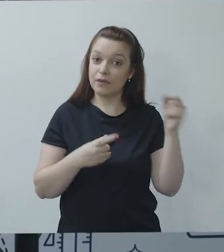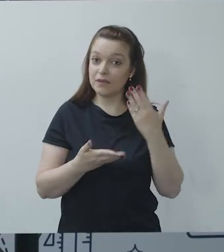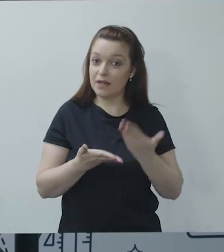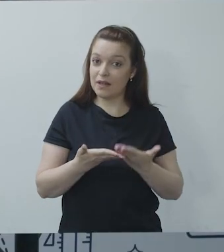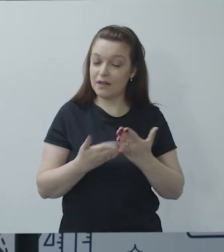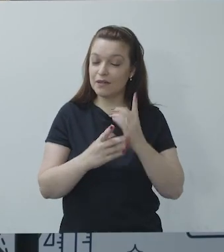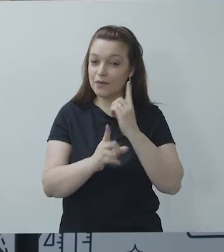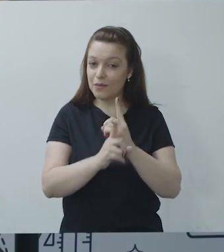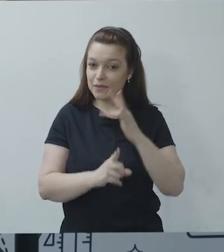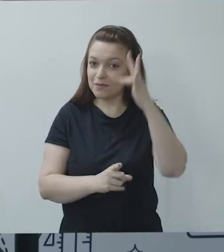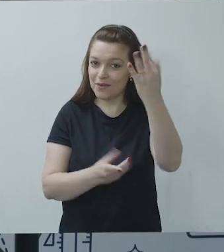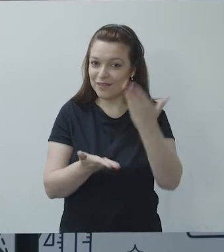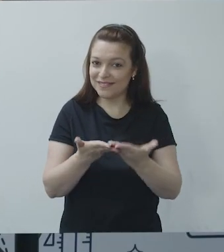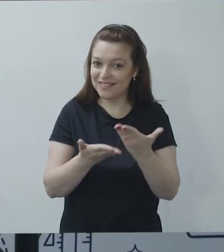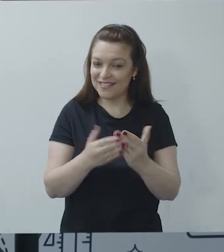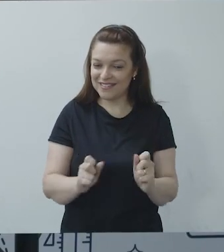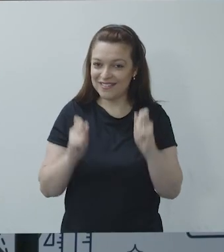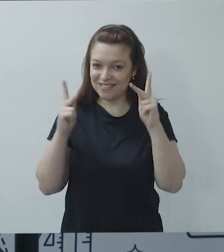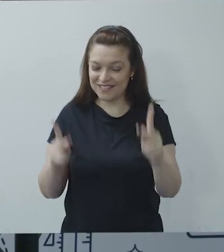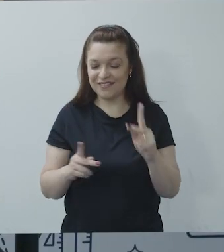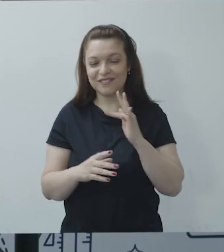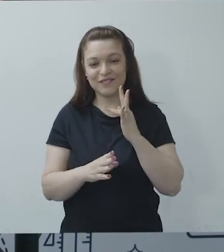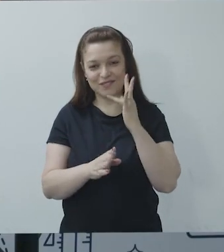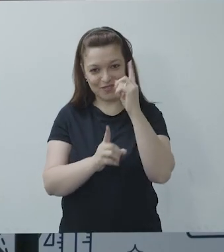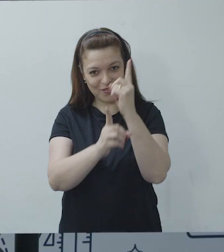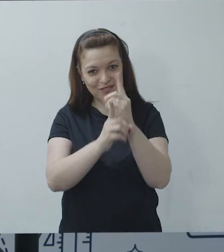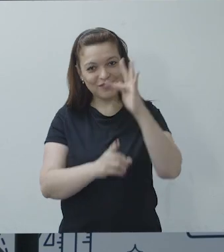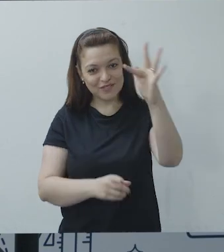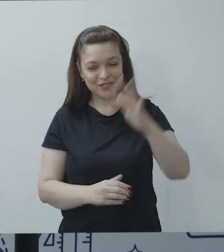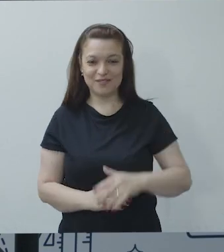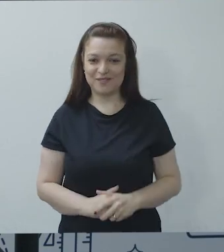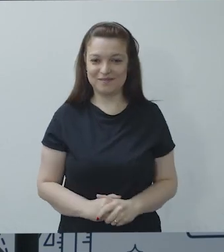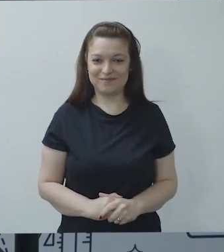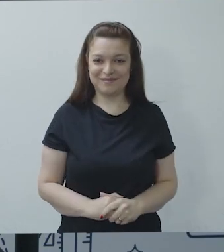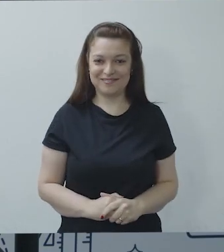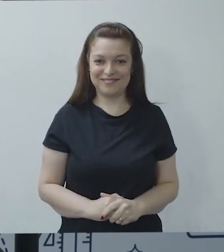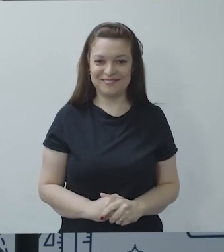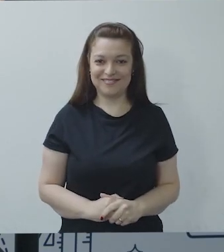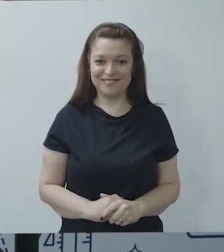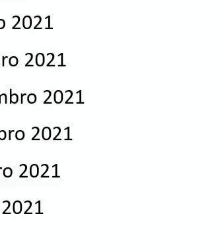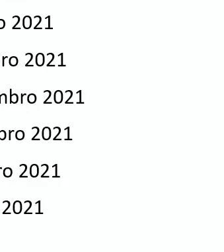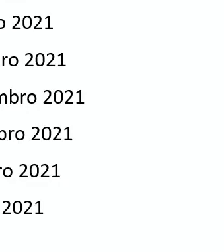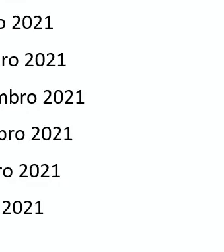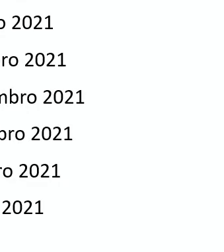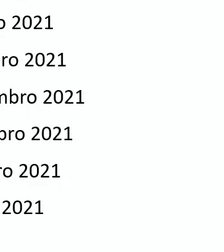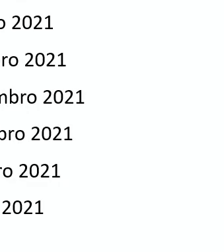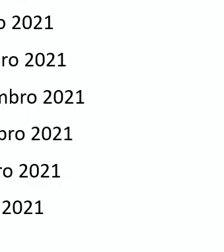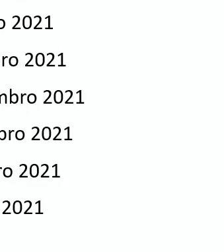despedir. E até a próxima aula, pessoal. Até a próxima aula, pessoal.